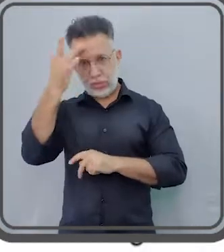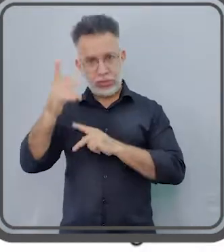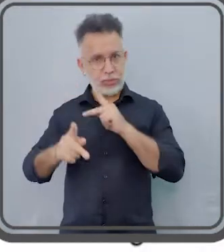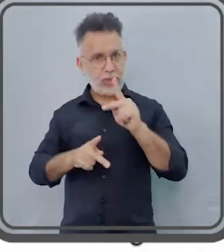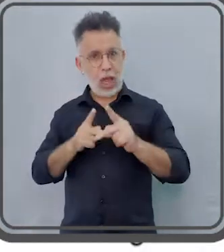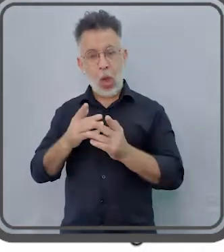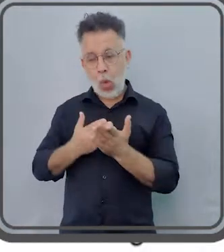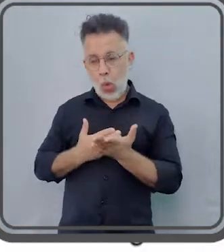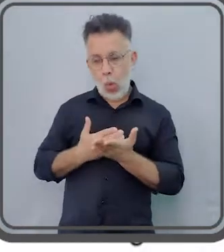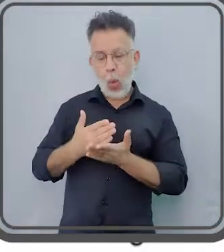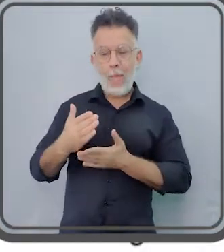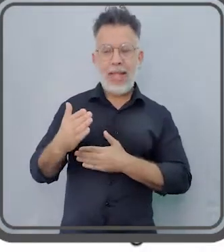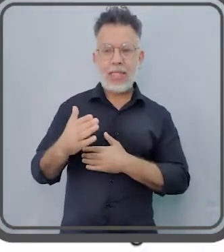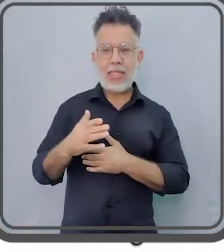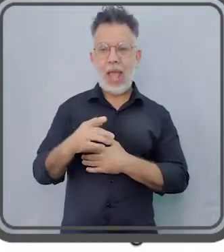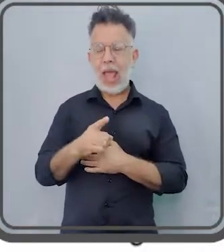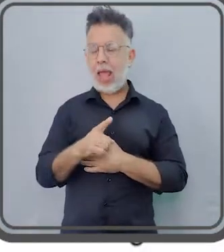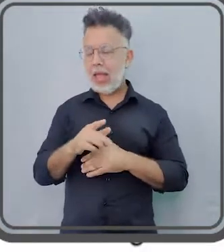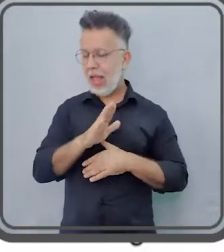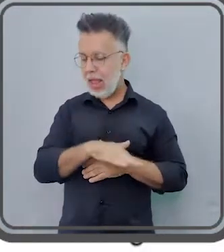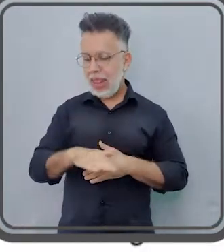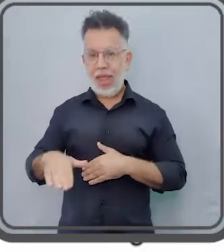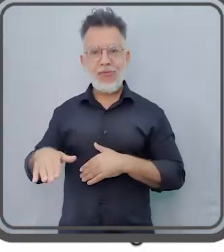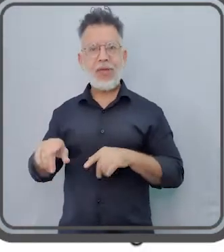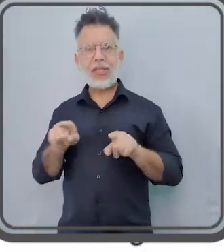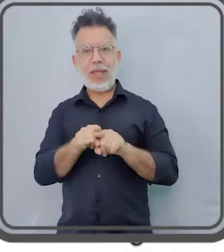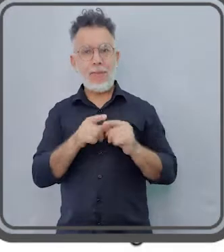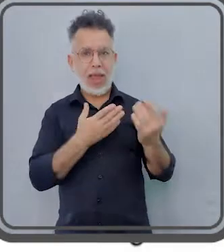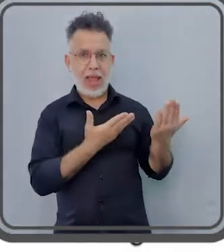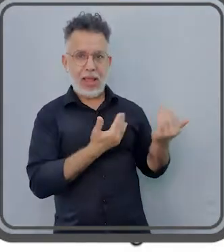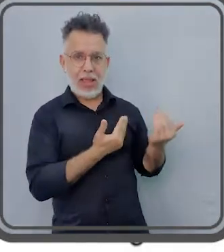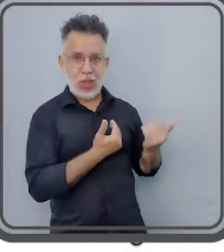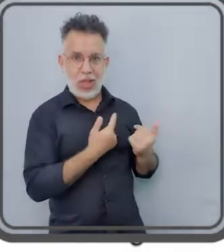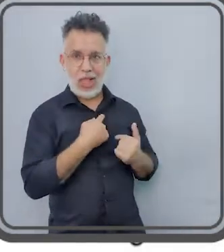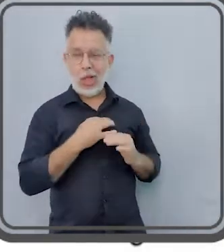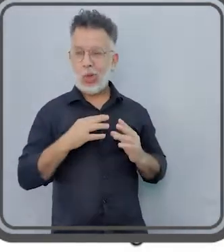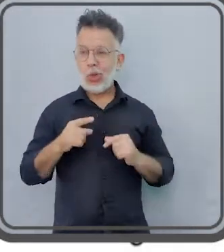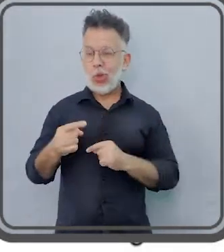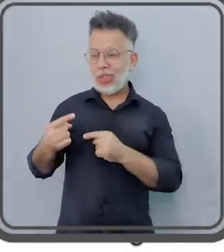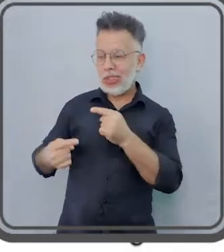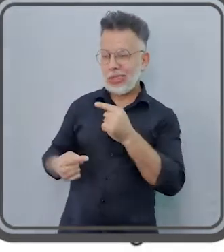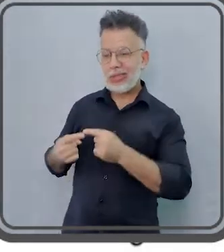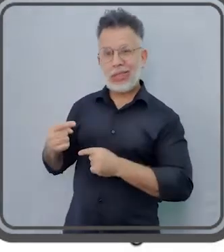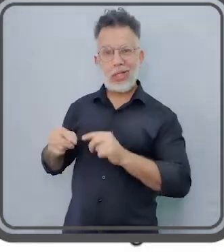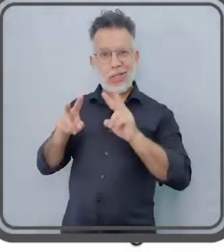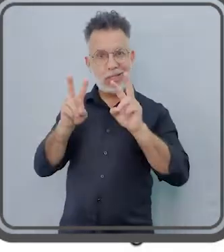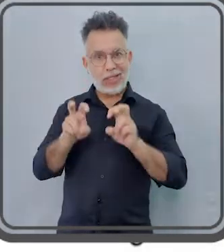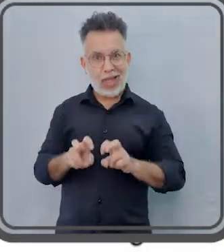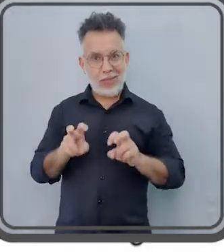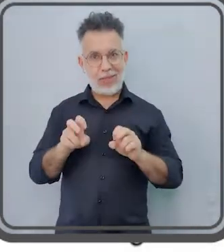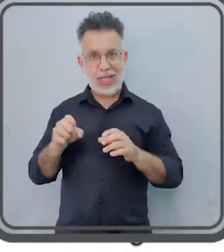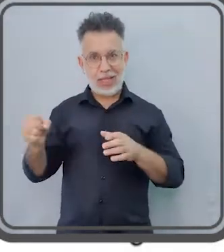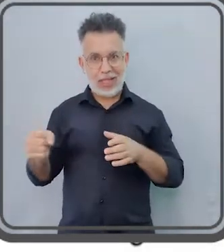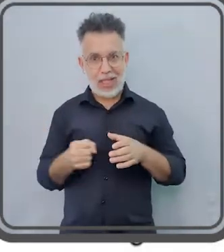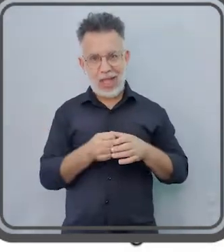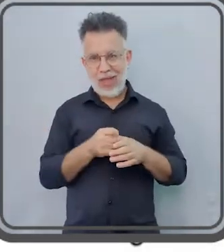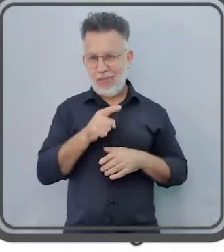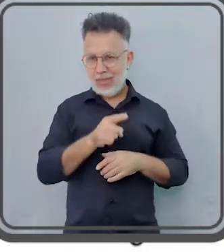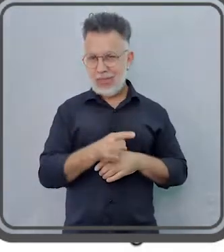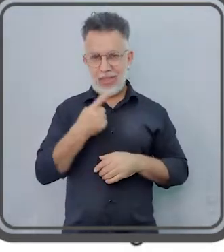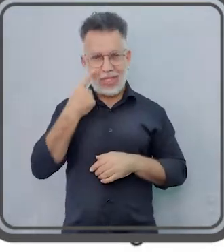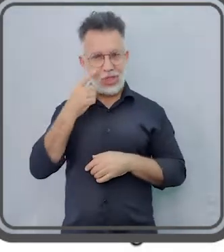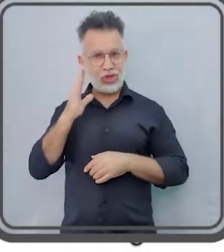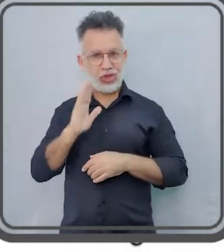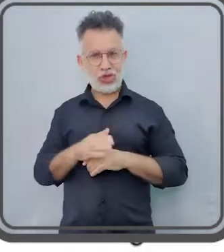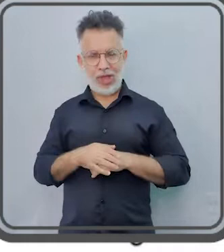públicos, eventualmente começar na infância, na adolescência, né, toda essa discussão em que momento esse tema deve ser inserido. Mas